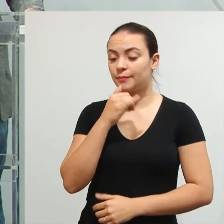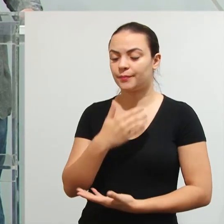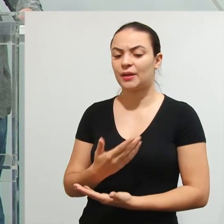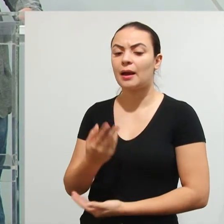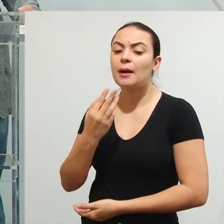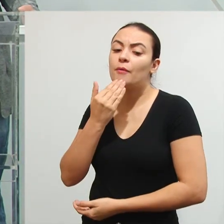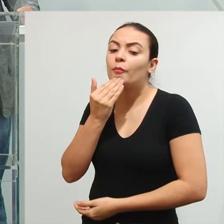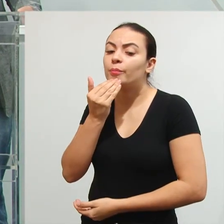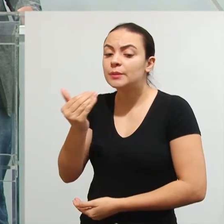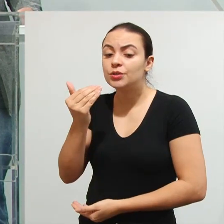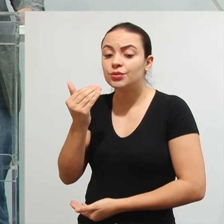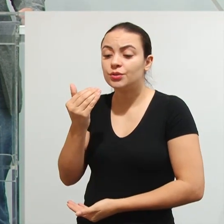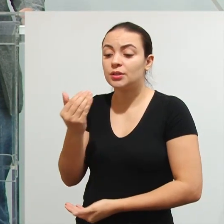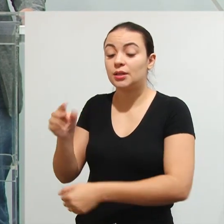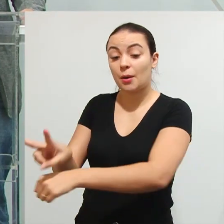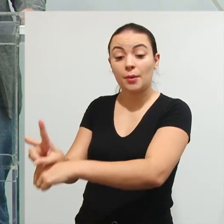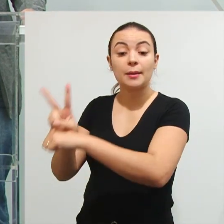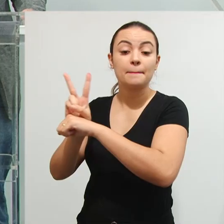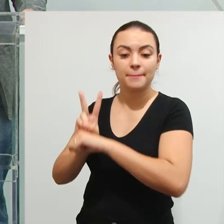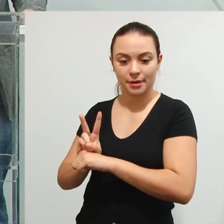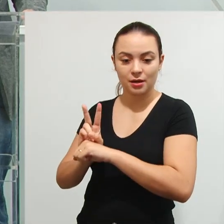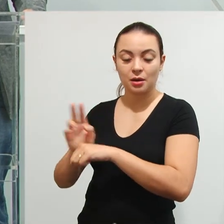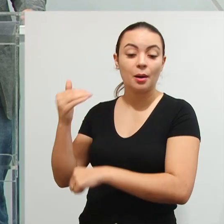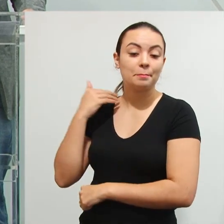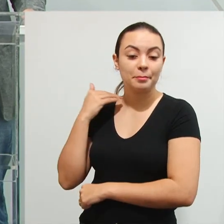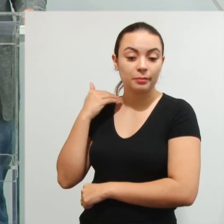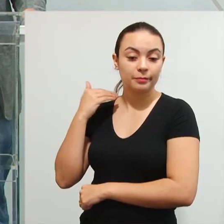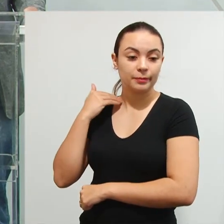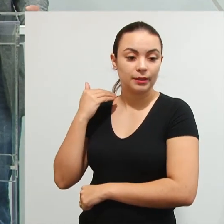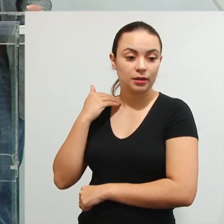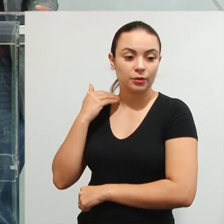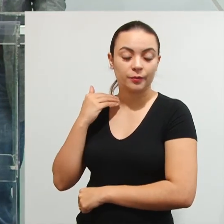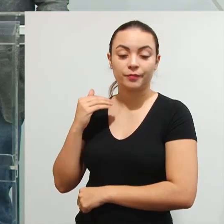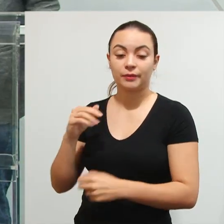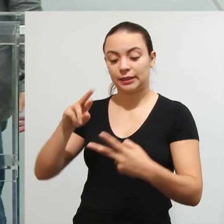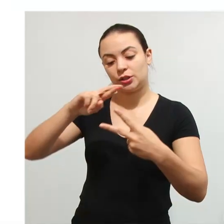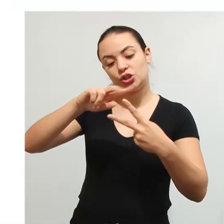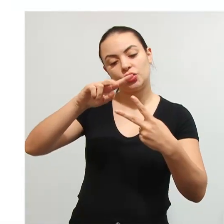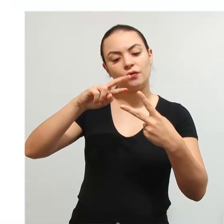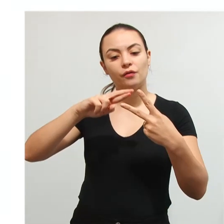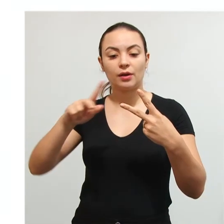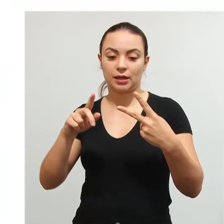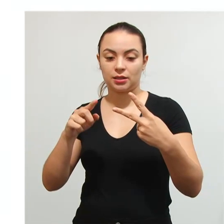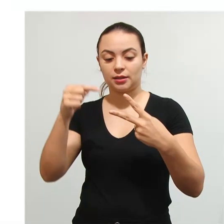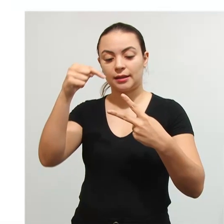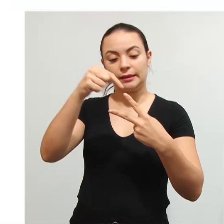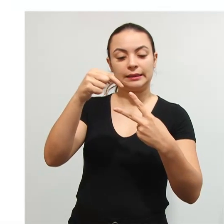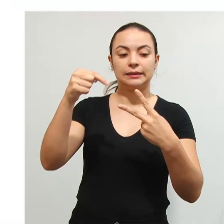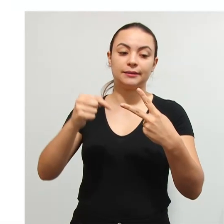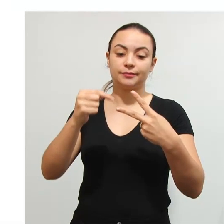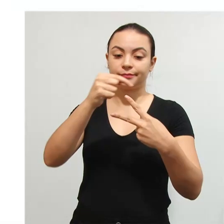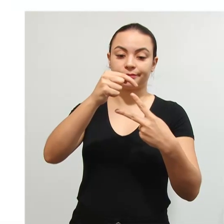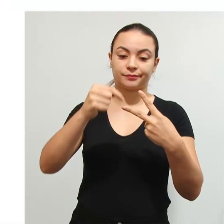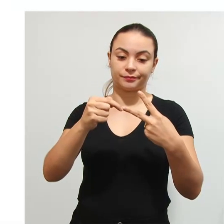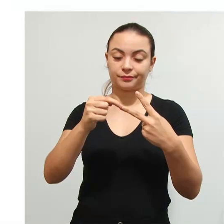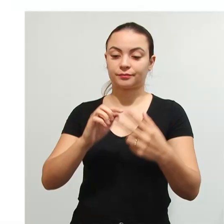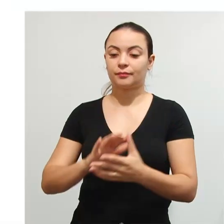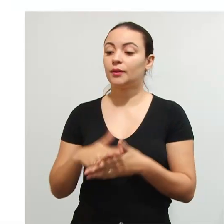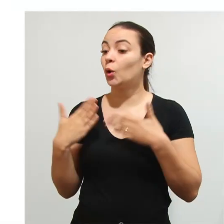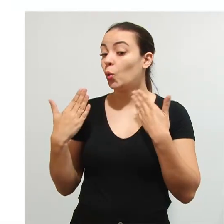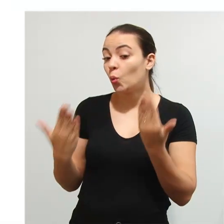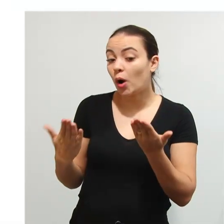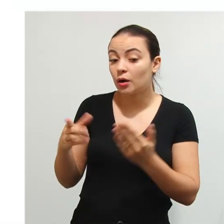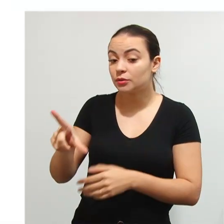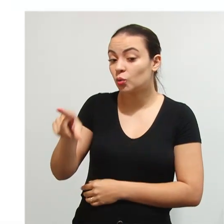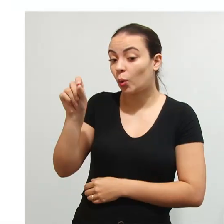nominal e a taxa efetiva Qual que é a diferença delas então a taxa nominal é dita dentro de uma situação